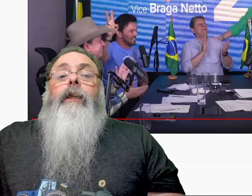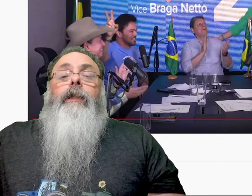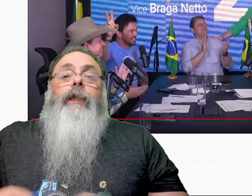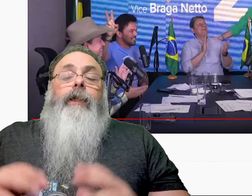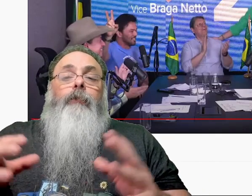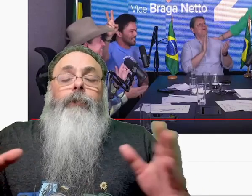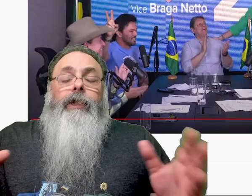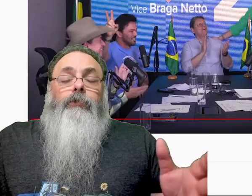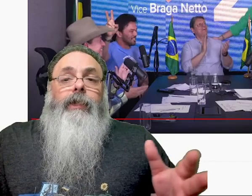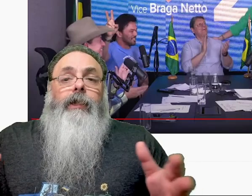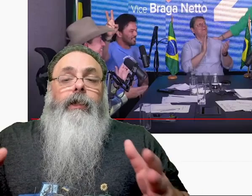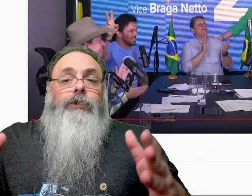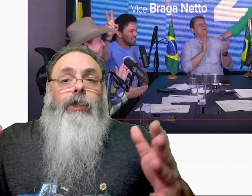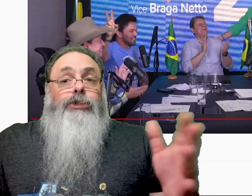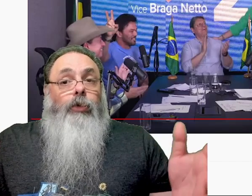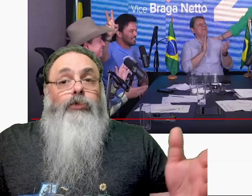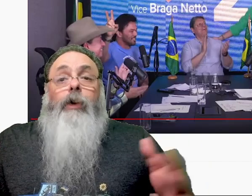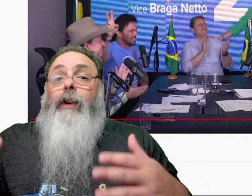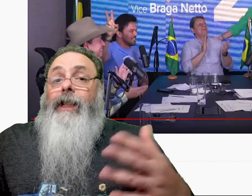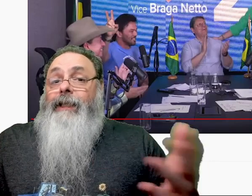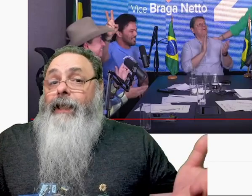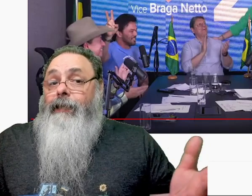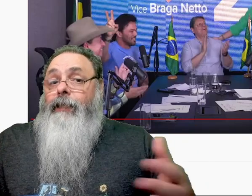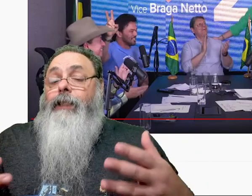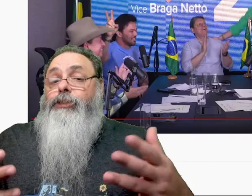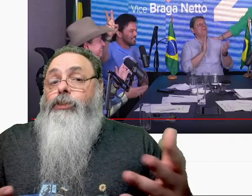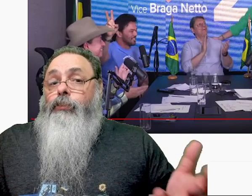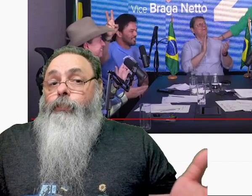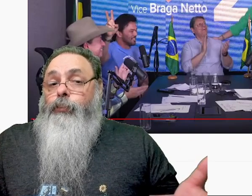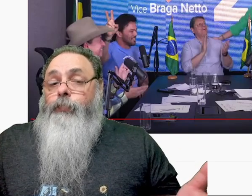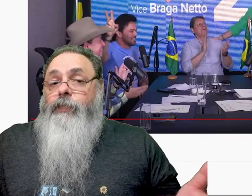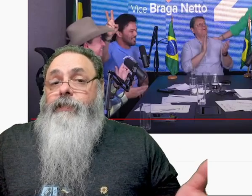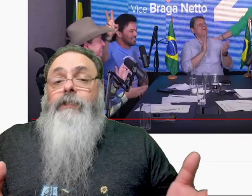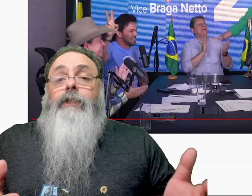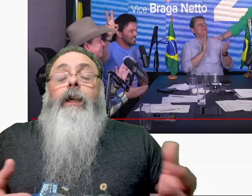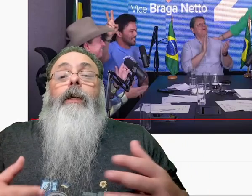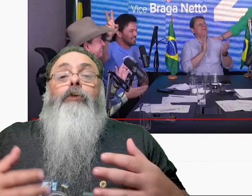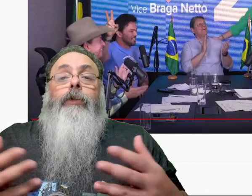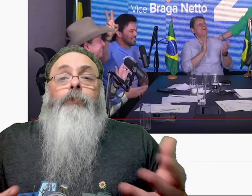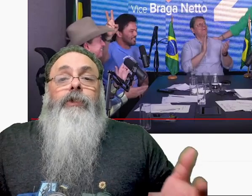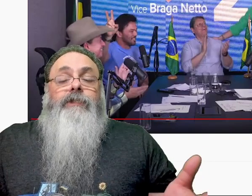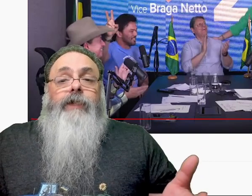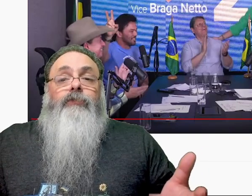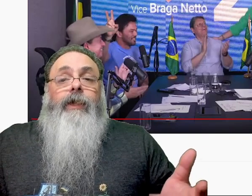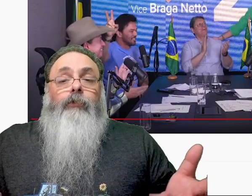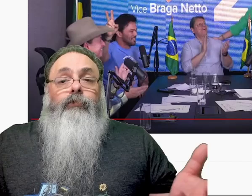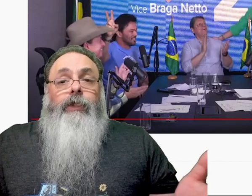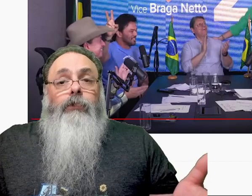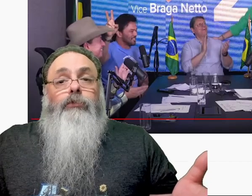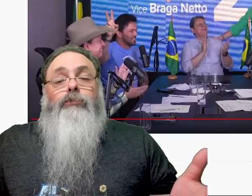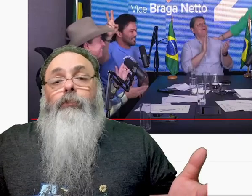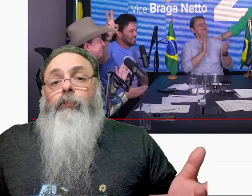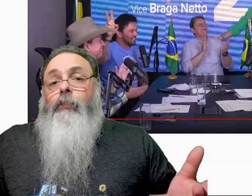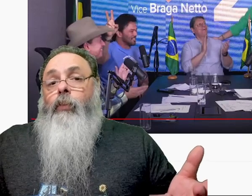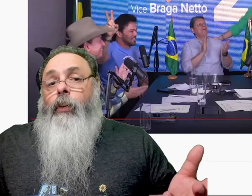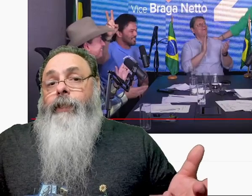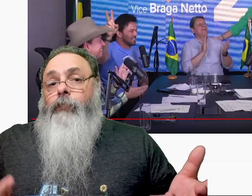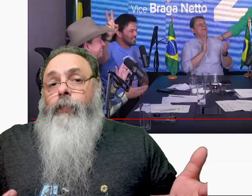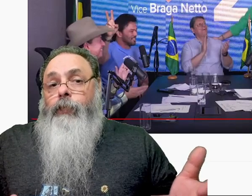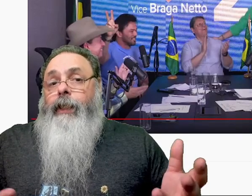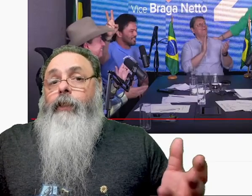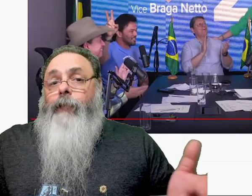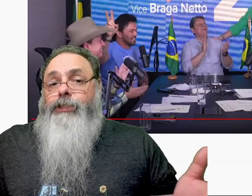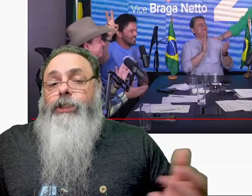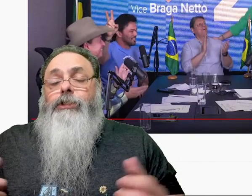né e naquele momento que ele ele chegou a jogar uma granada e dá tiro nos policiais dois policiais ficaram feridos um